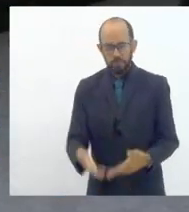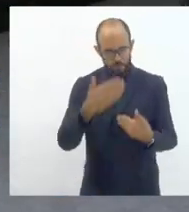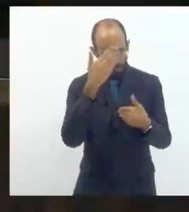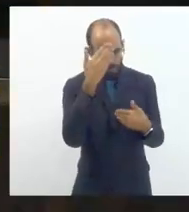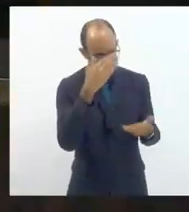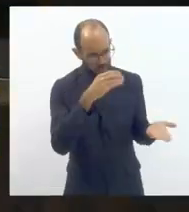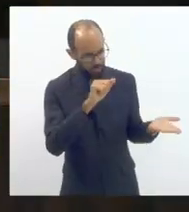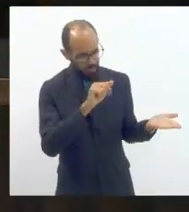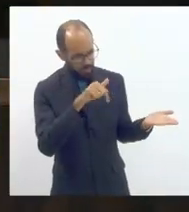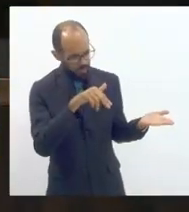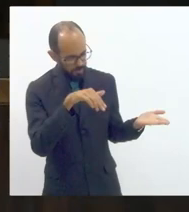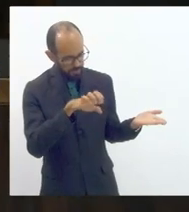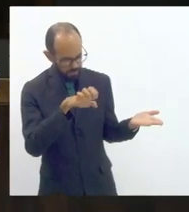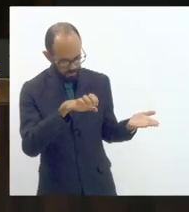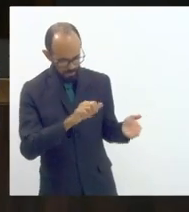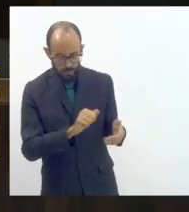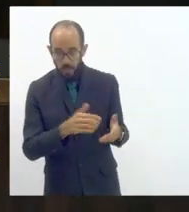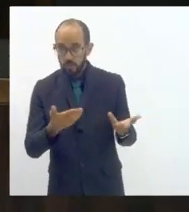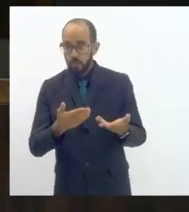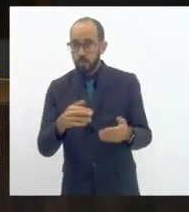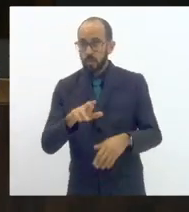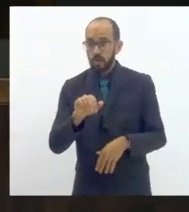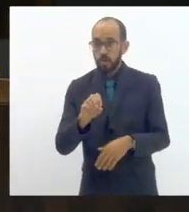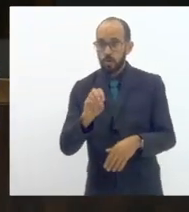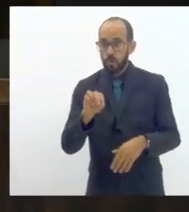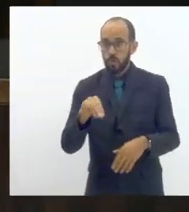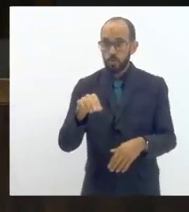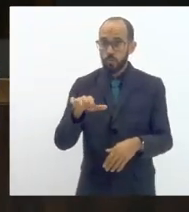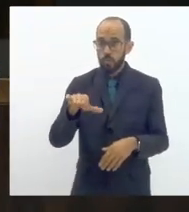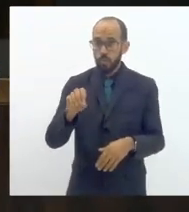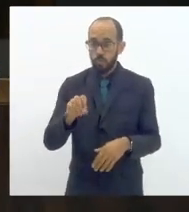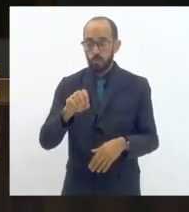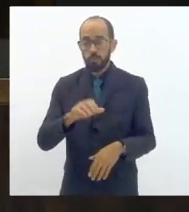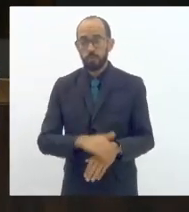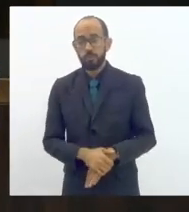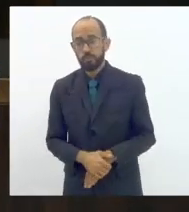Obrigada, Aline. Agora é Rômulo, prepara Maria Eduarda.